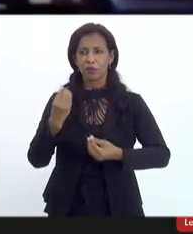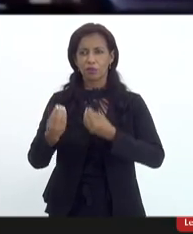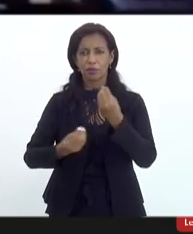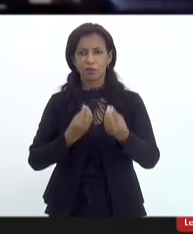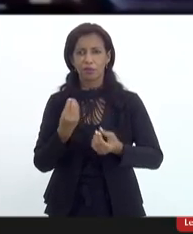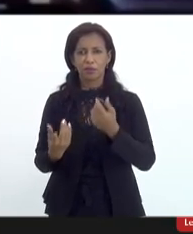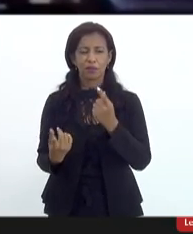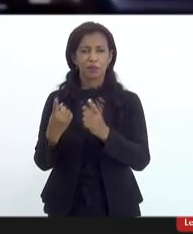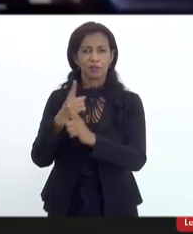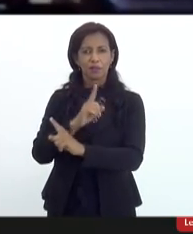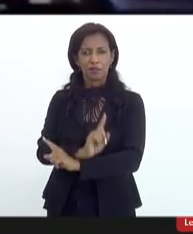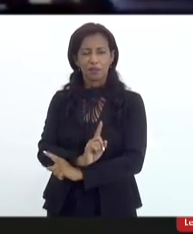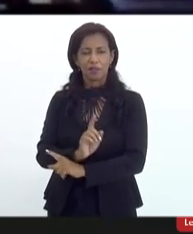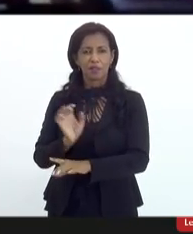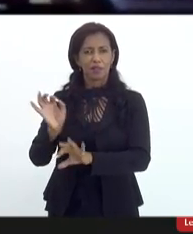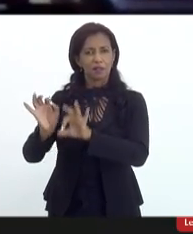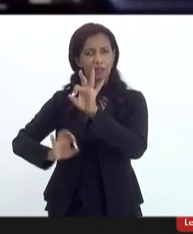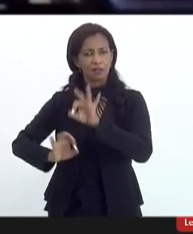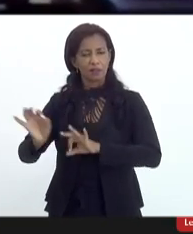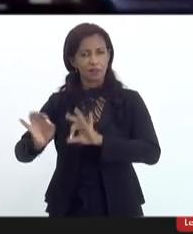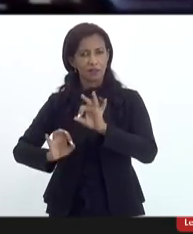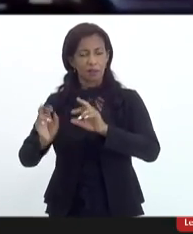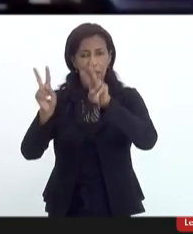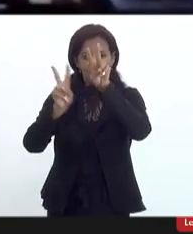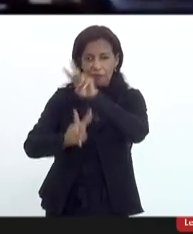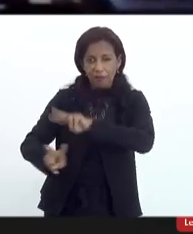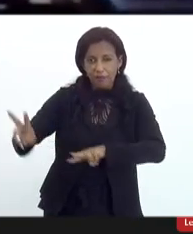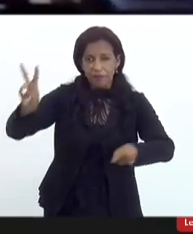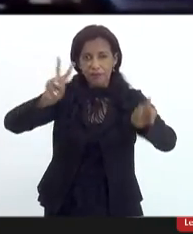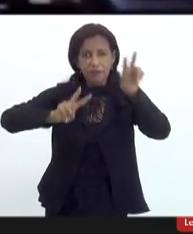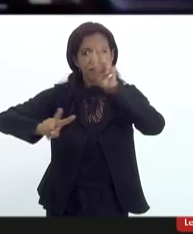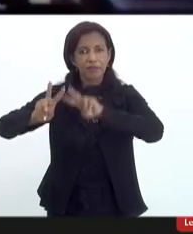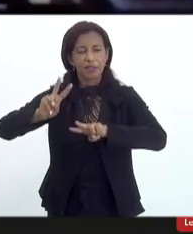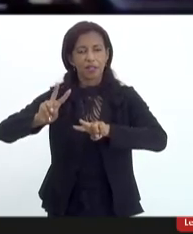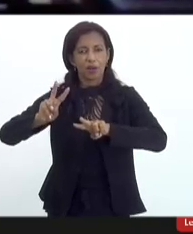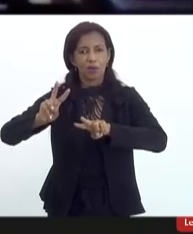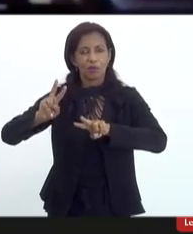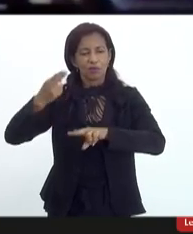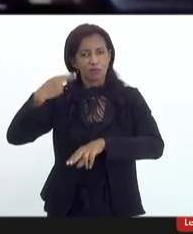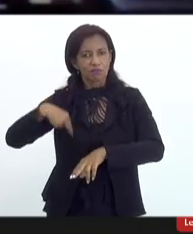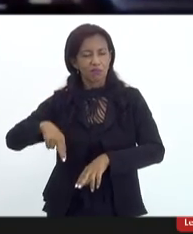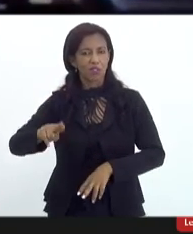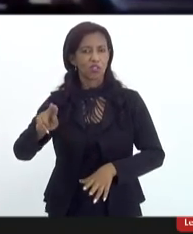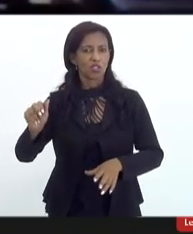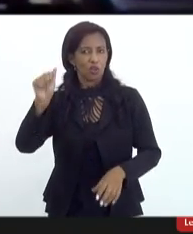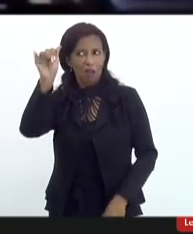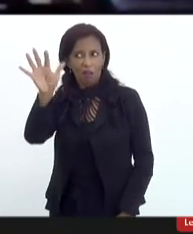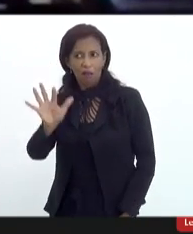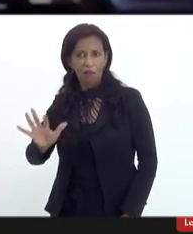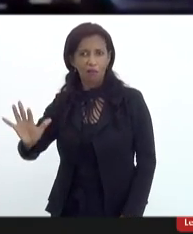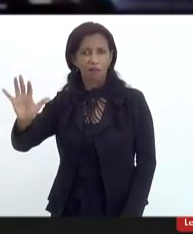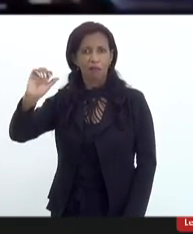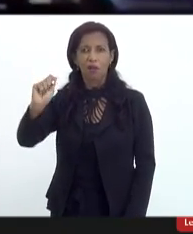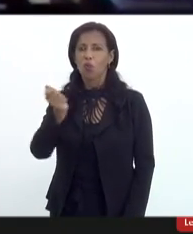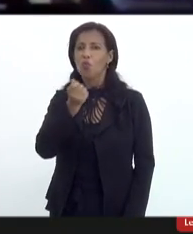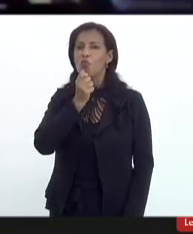contradição determinada pela visão das religiões de matriz africana, que não tem preocupação de